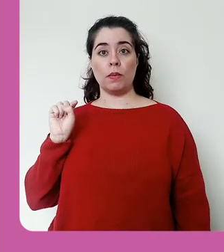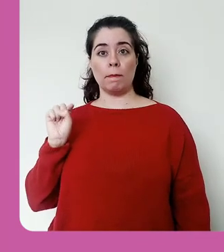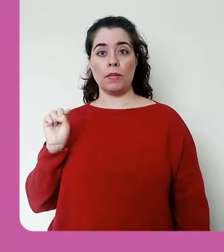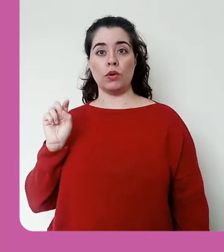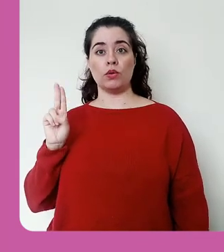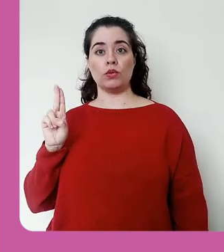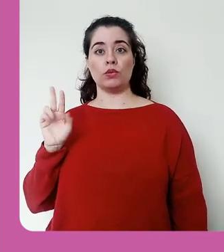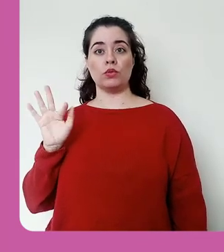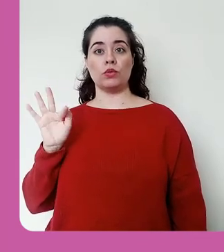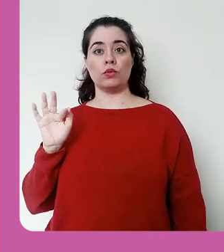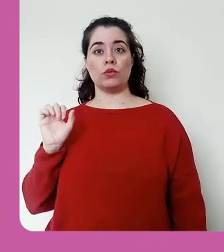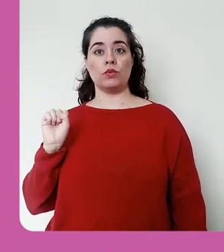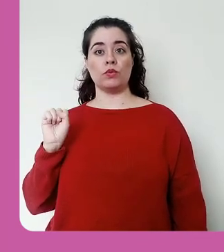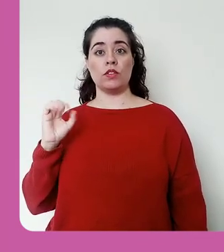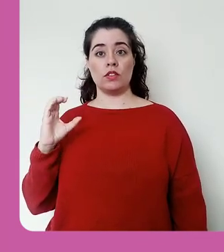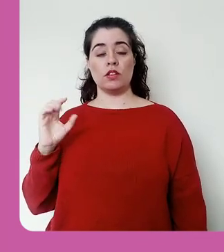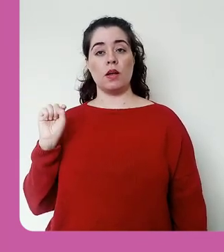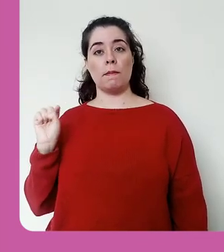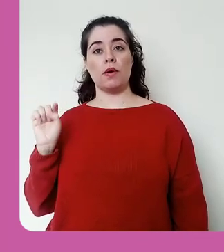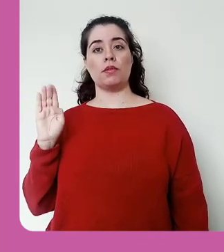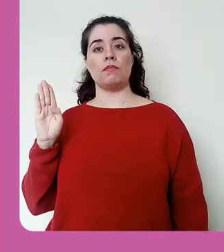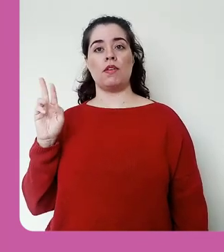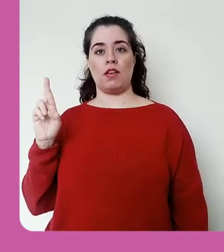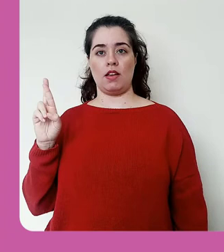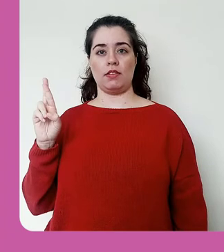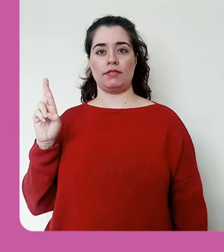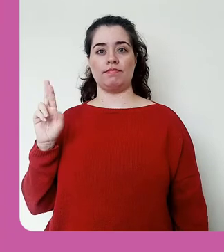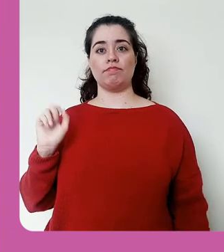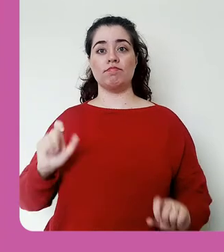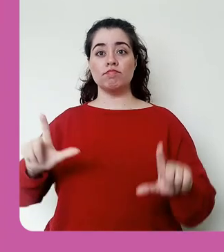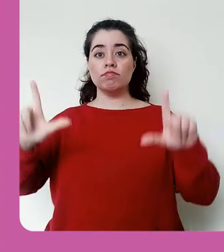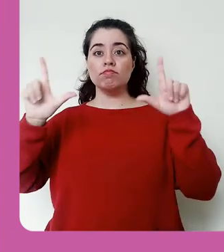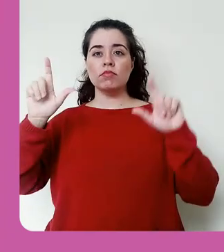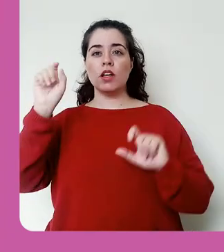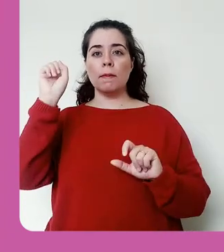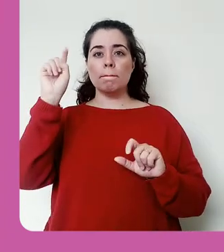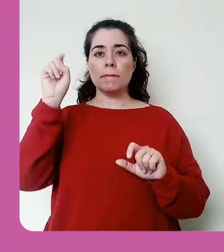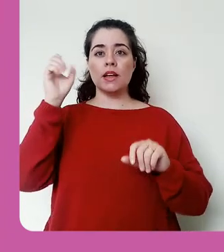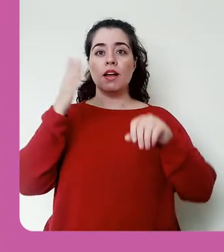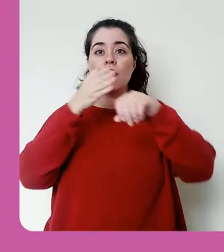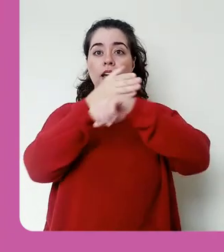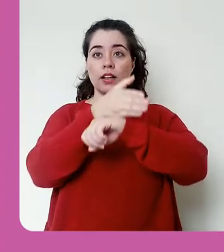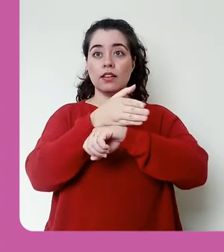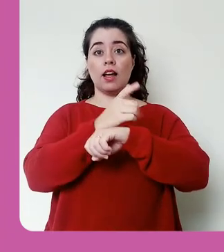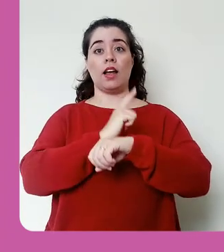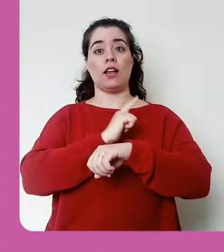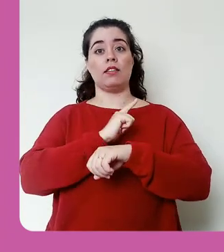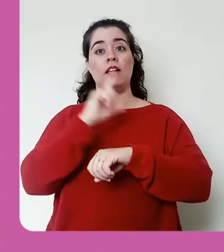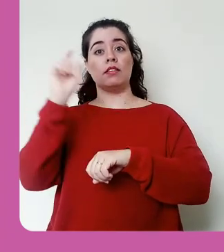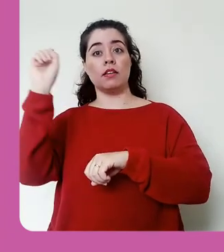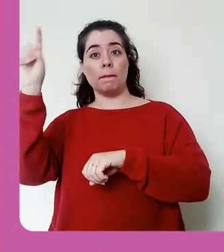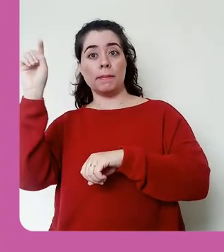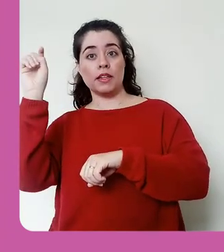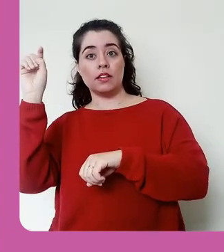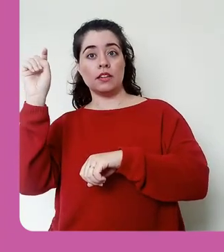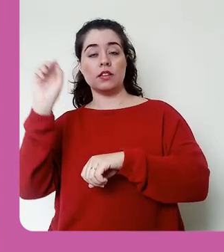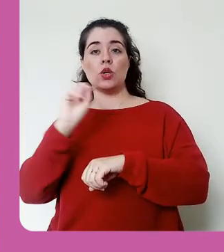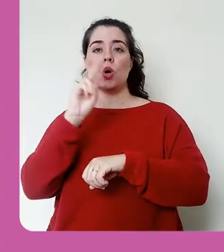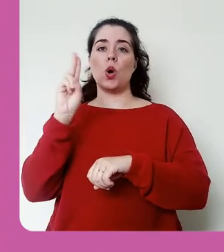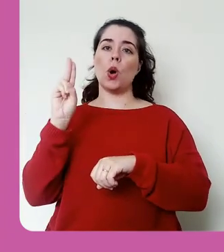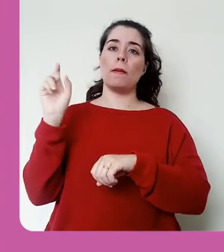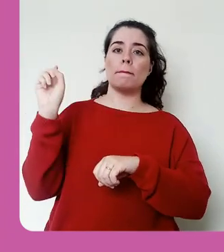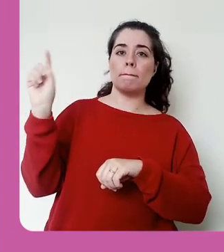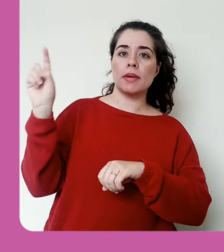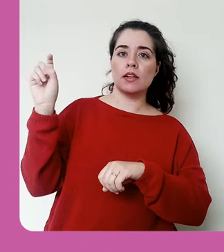moodle.ufsc.br. Dentro dele, basta clicarmos em acessar, temos esse link, como também temos o link